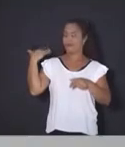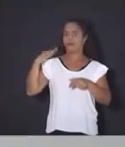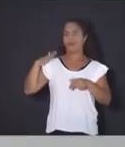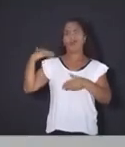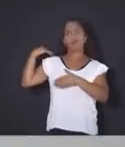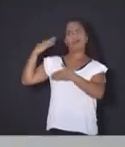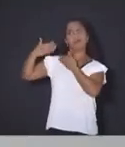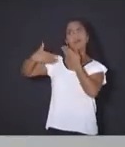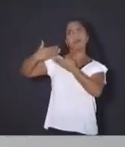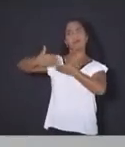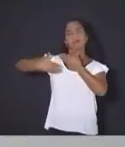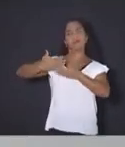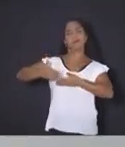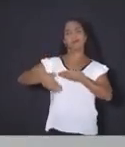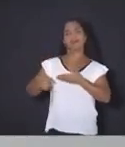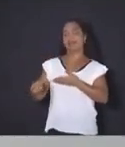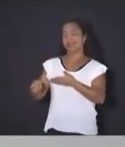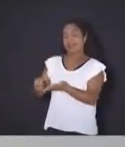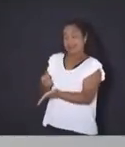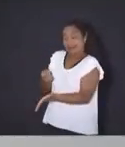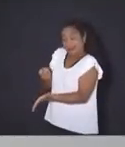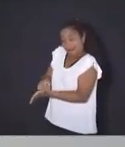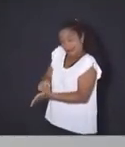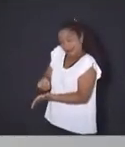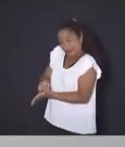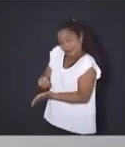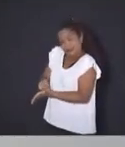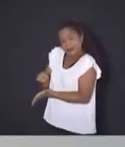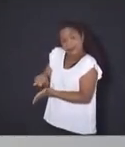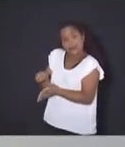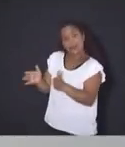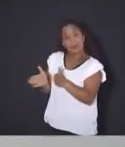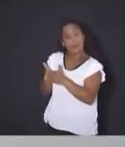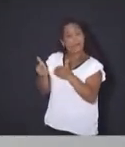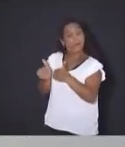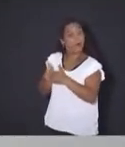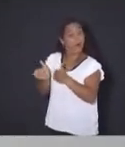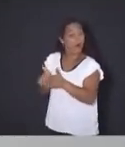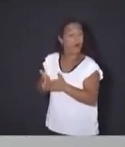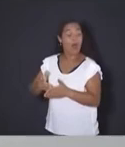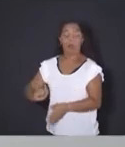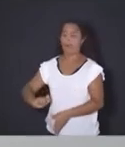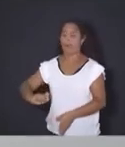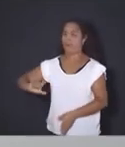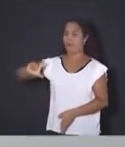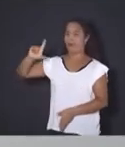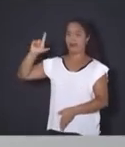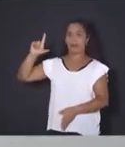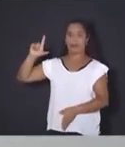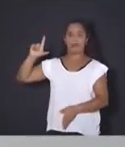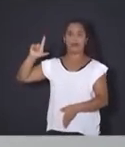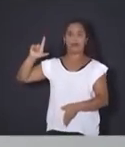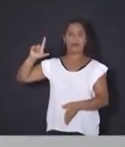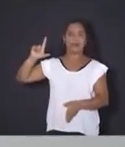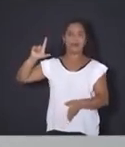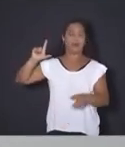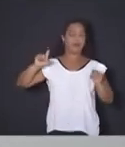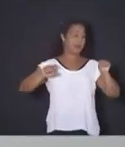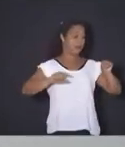os mais pobres aumentou a miséria no mundo e as tensões sociais se